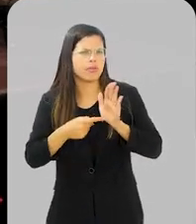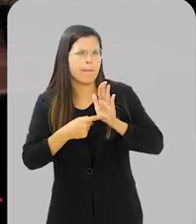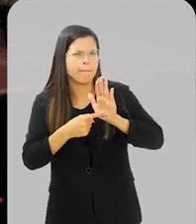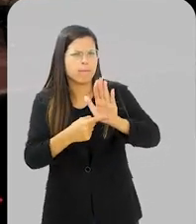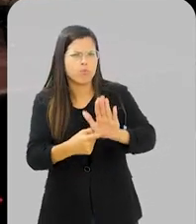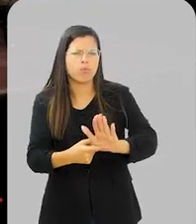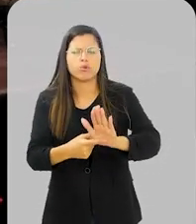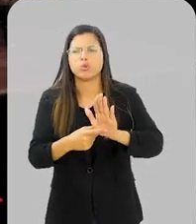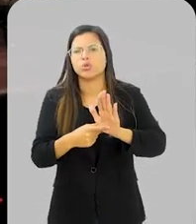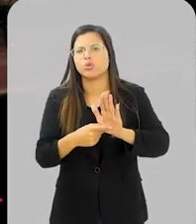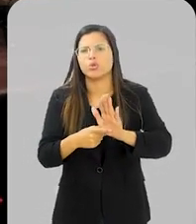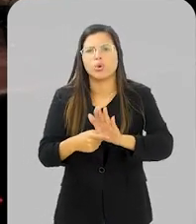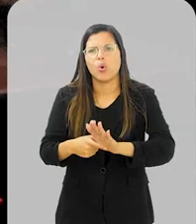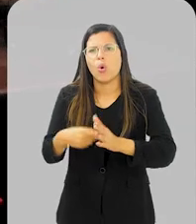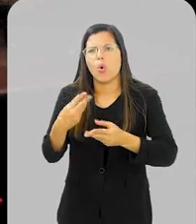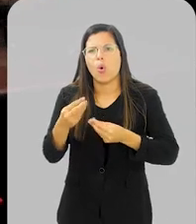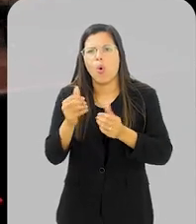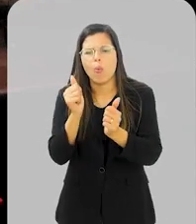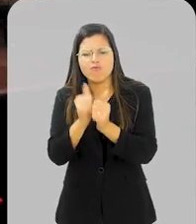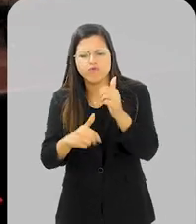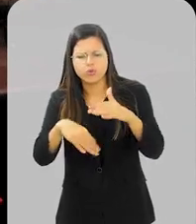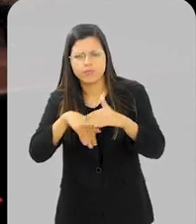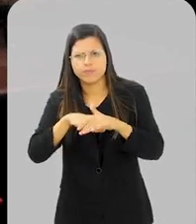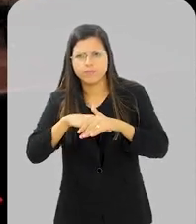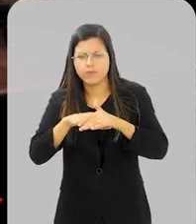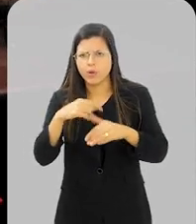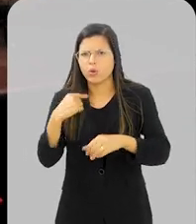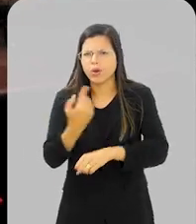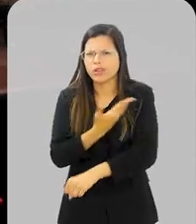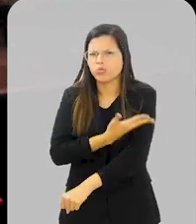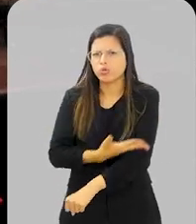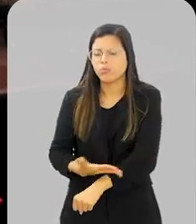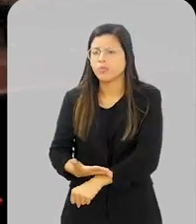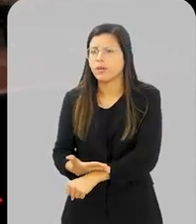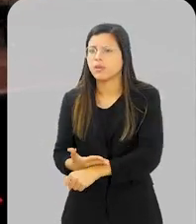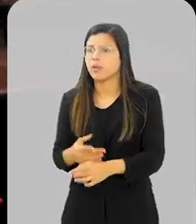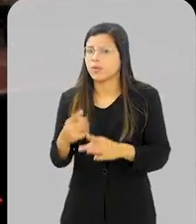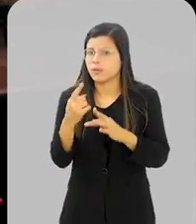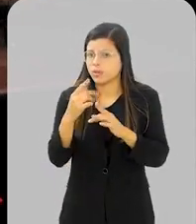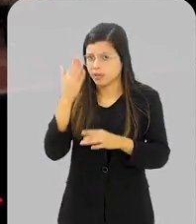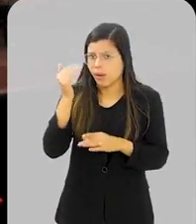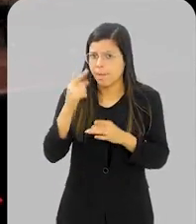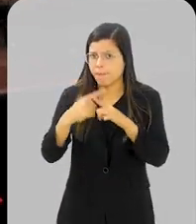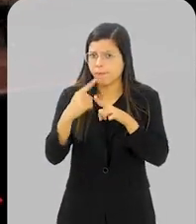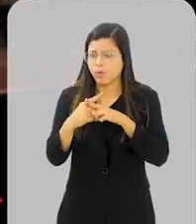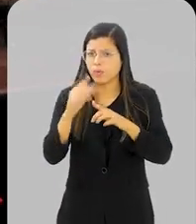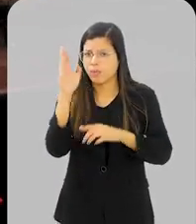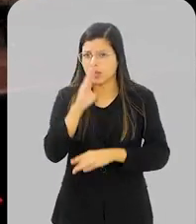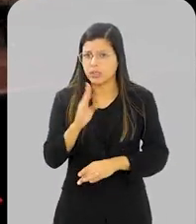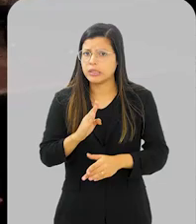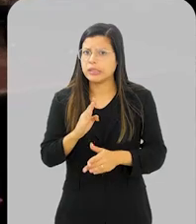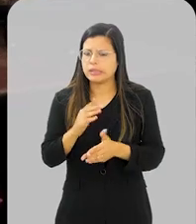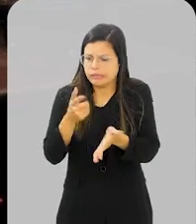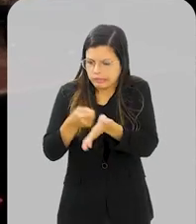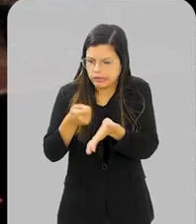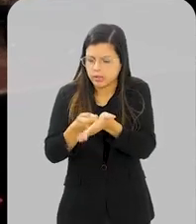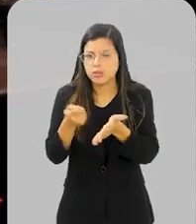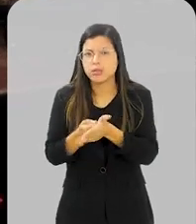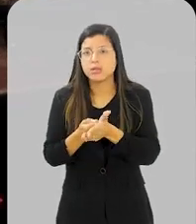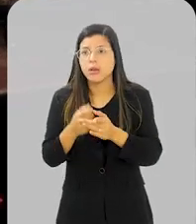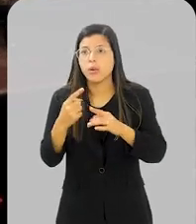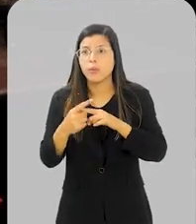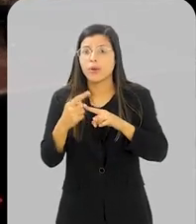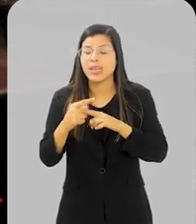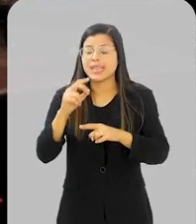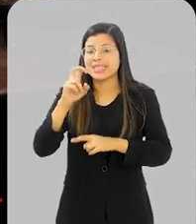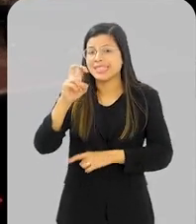aquele futebol que a gente estava acostumado e queria. Porque nós somos exigentes. Sabe por que o brasileiro é exigente quando se trata de seleção? Porque